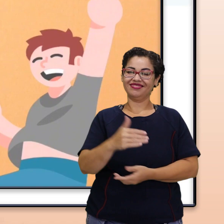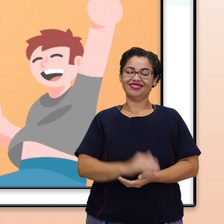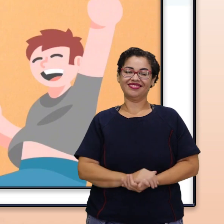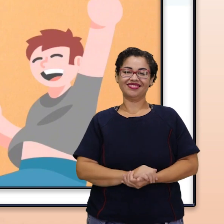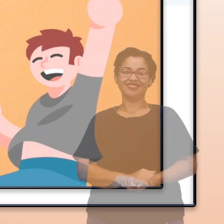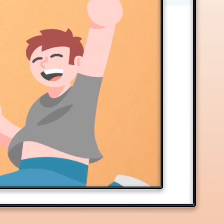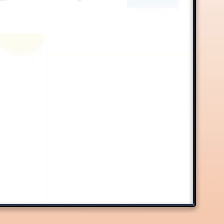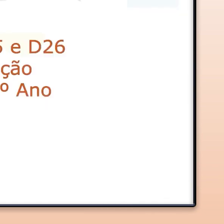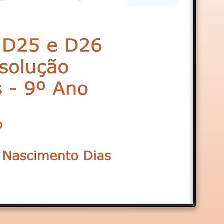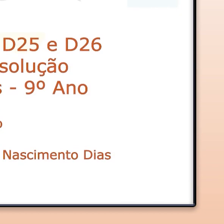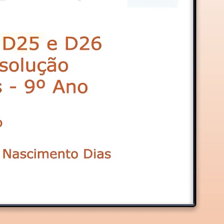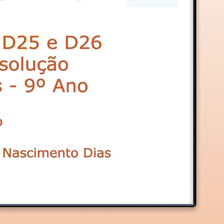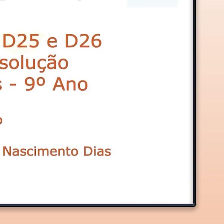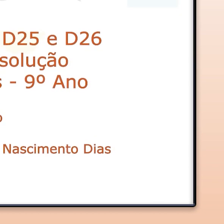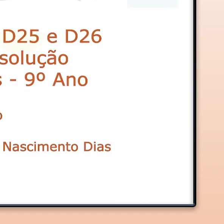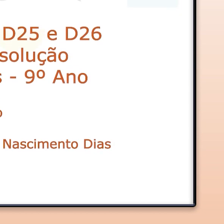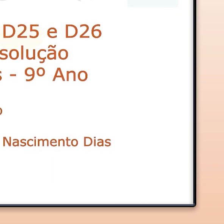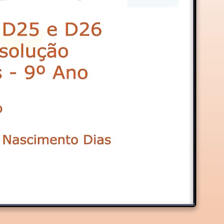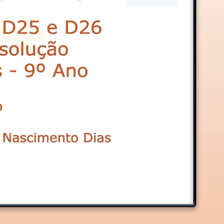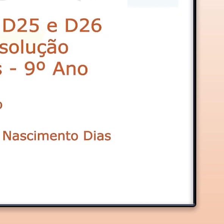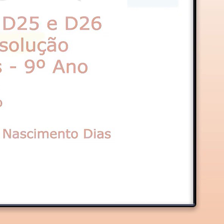a próxima!